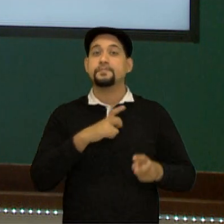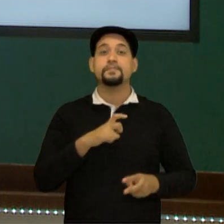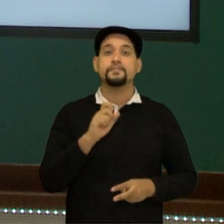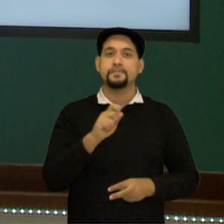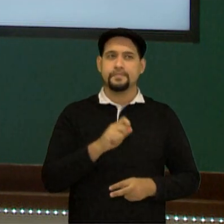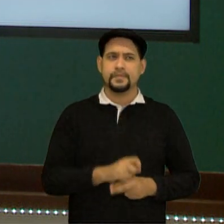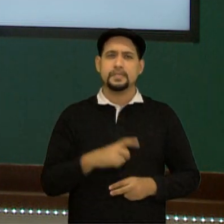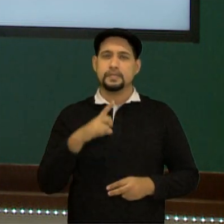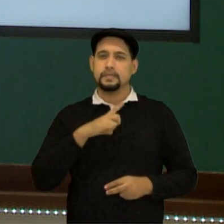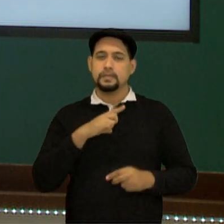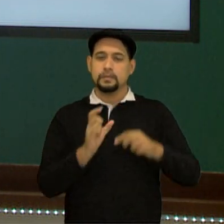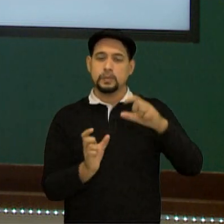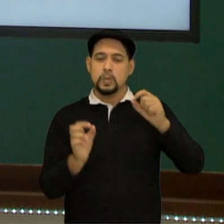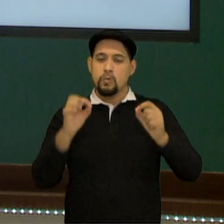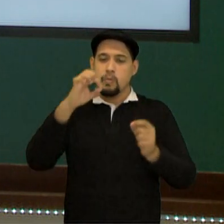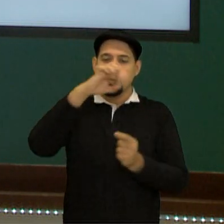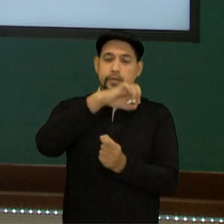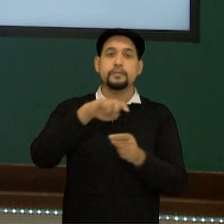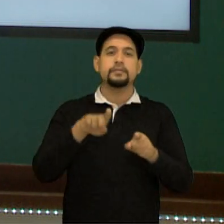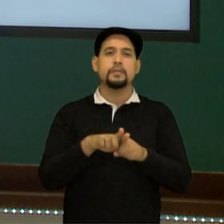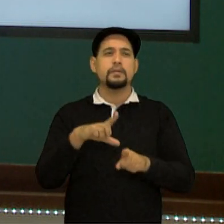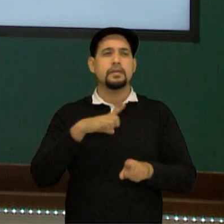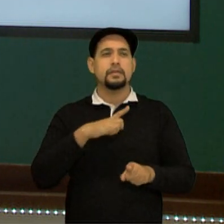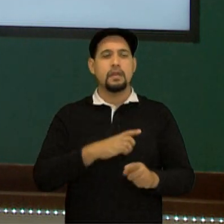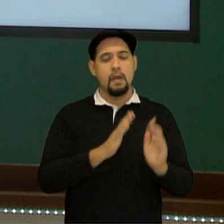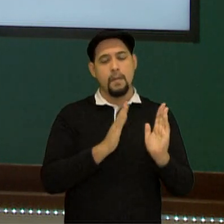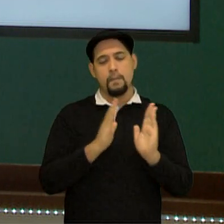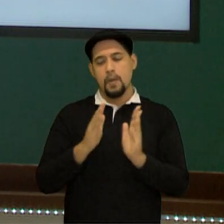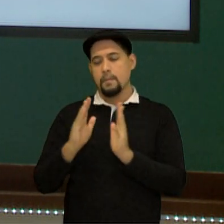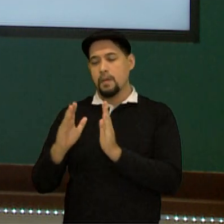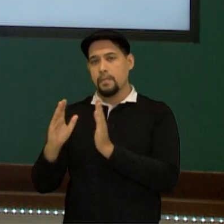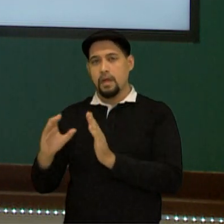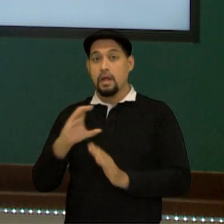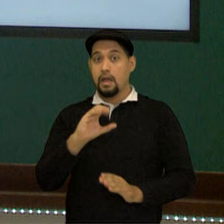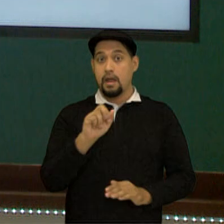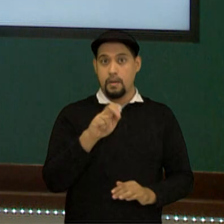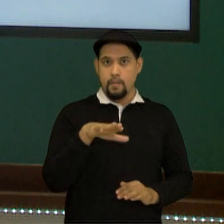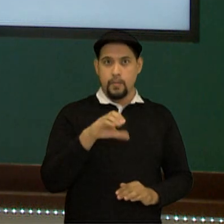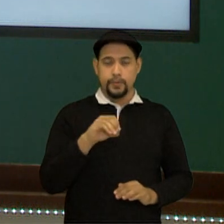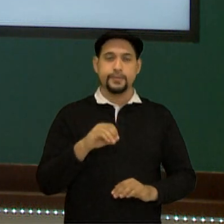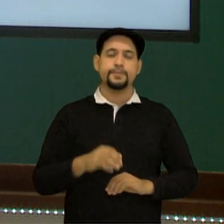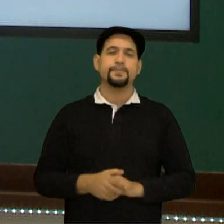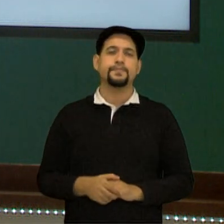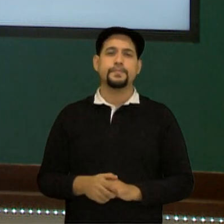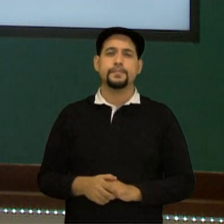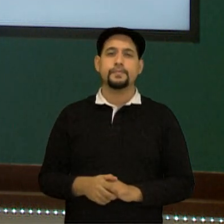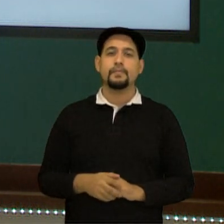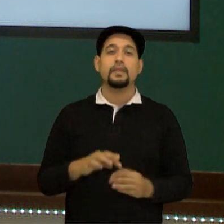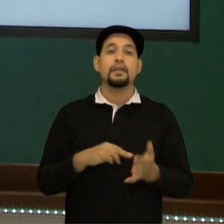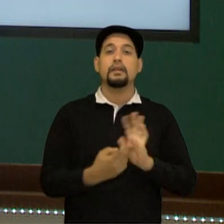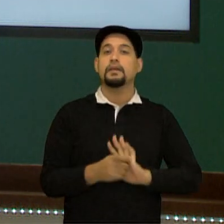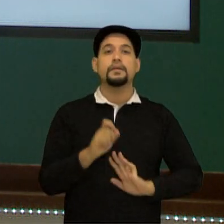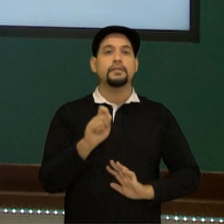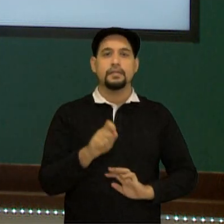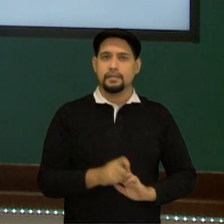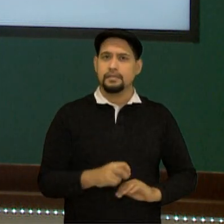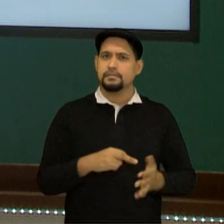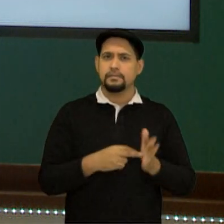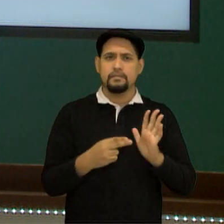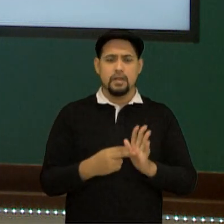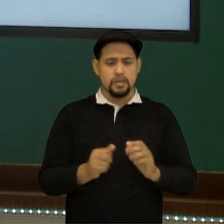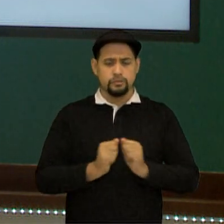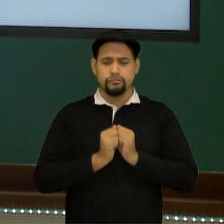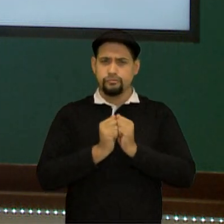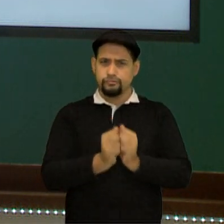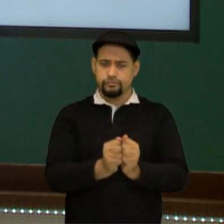um ciclo, mas também temos uma sequência de carbonos fora do ciclo. Então, esta cadeia carbônica ela é